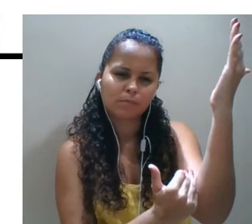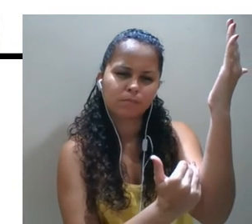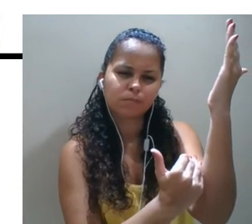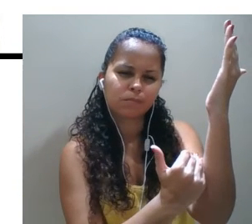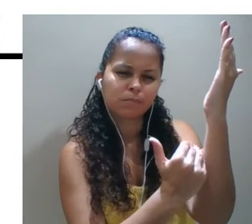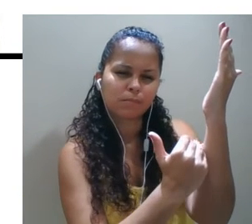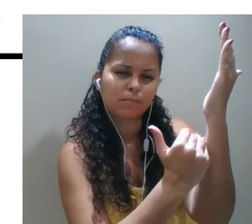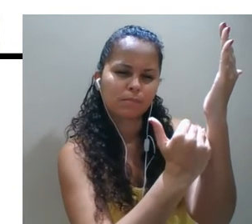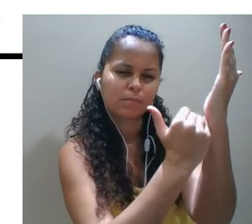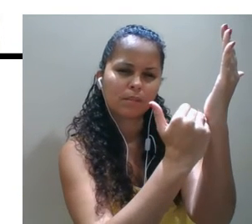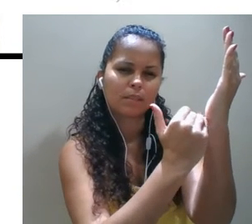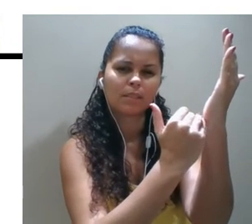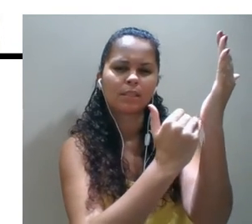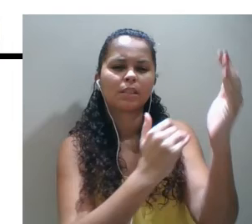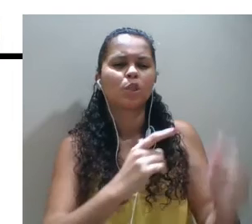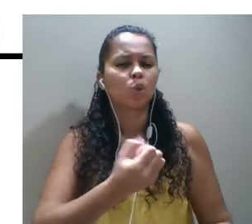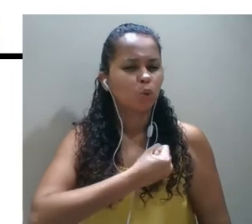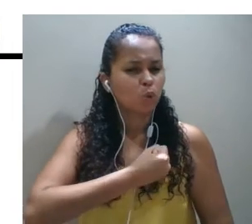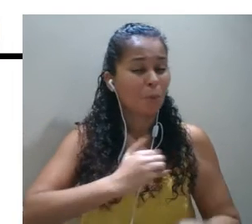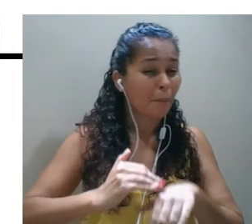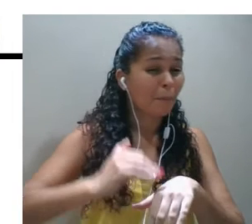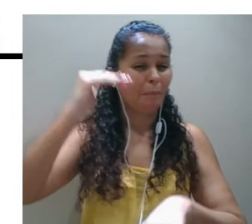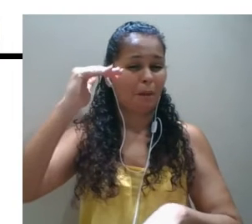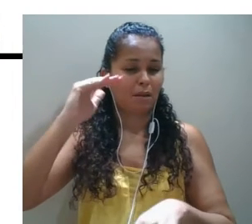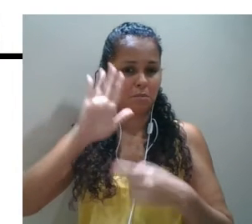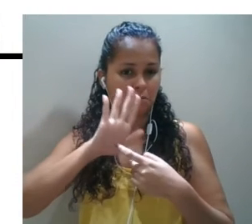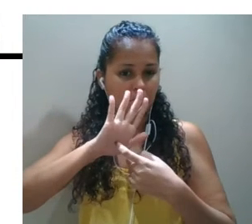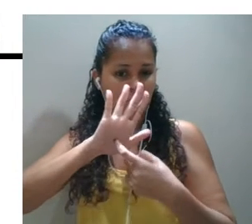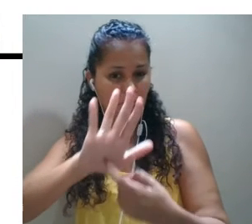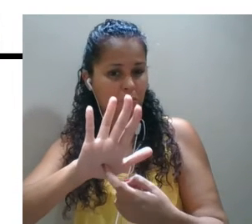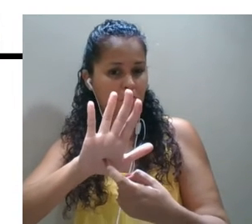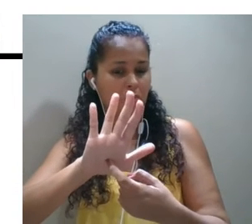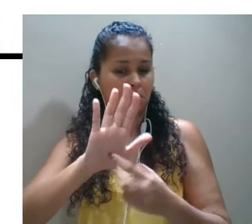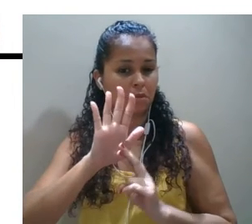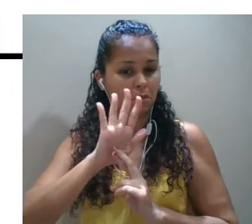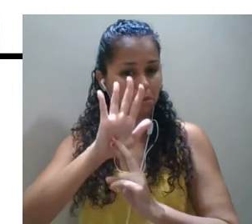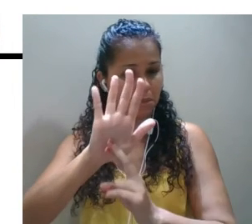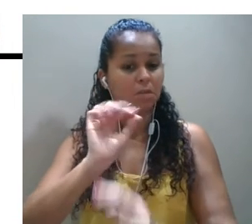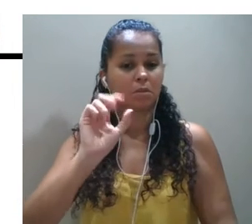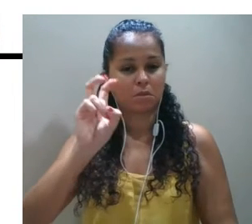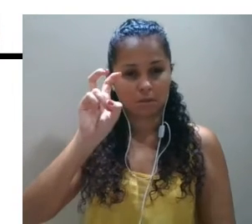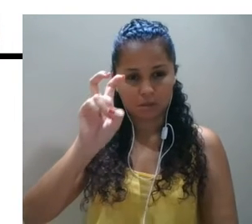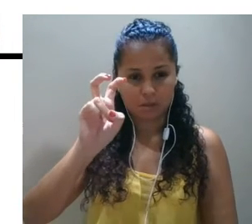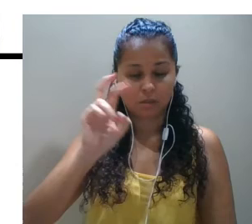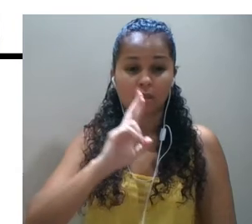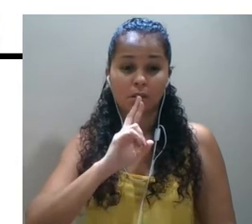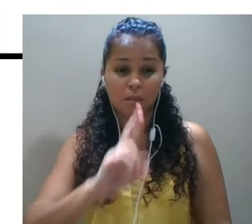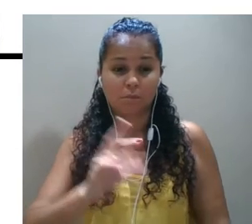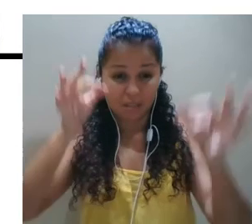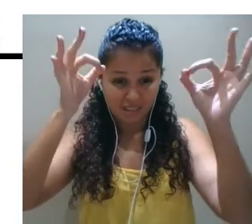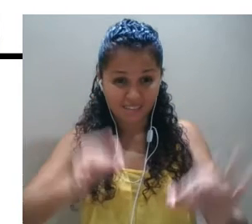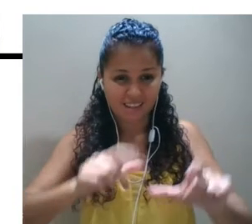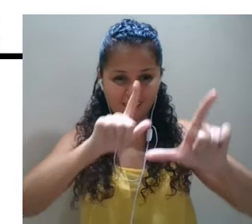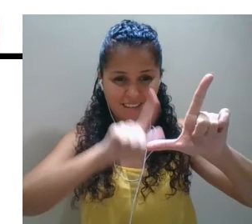a subida. Então, durante a subida, o número que mais figurou foi o número 5. Portanto, a resposta